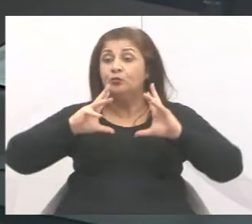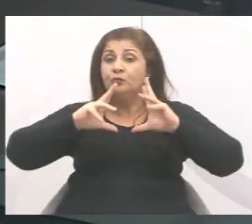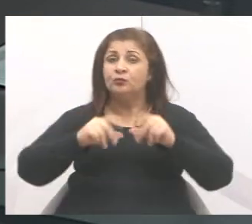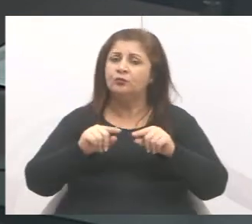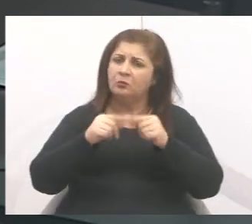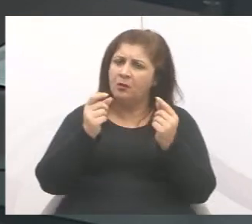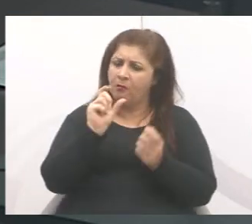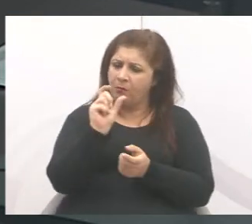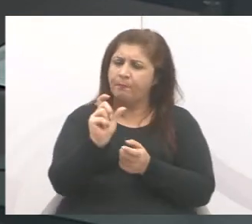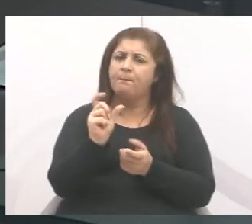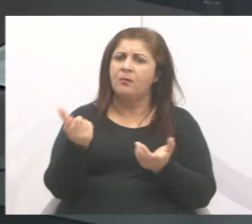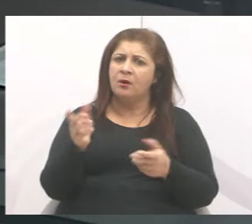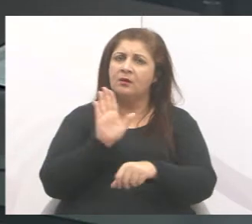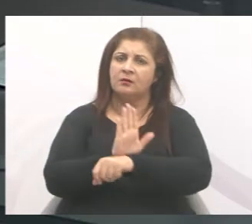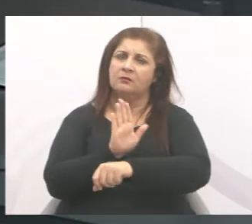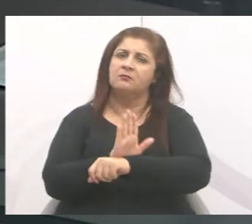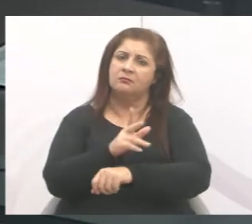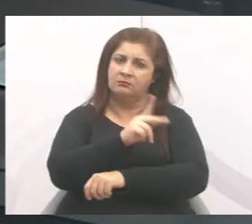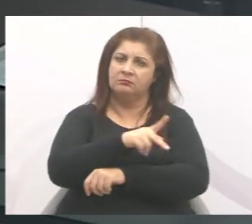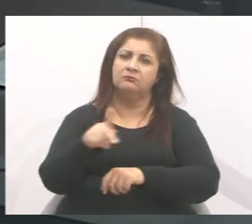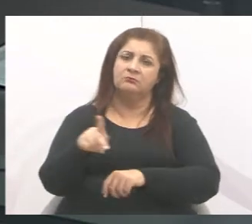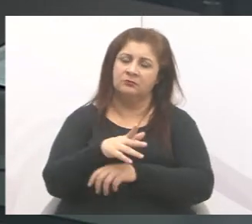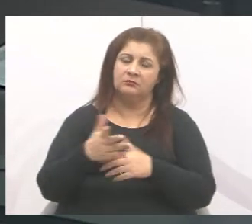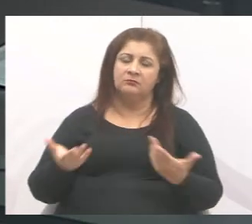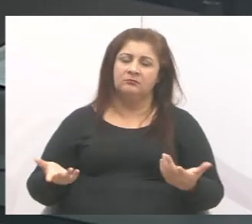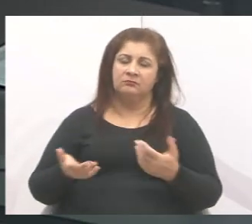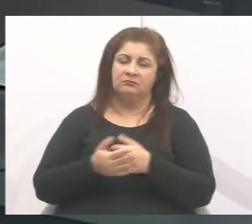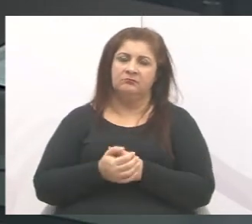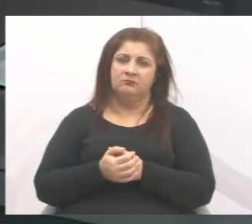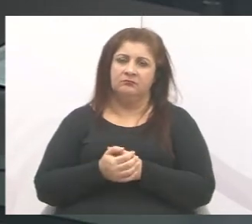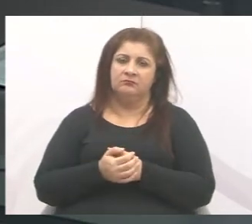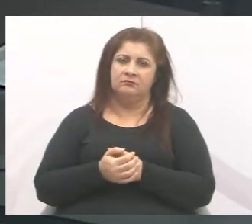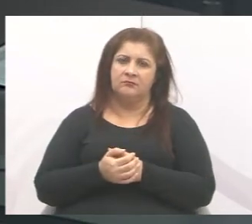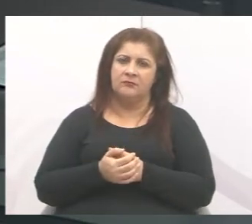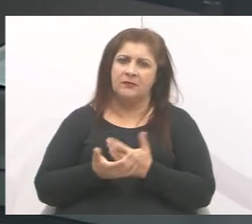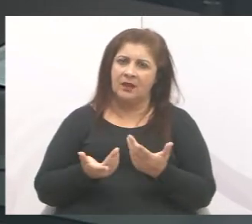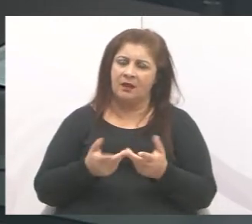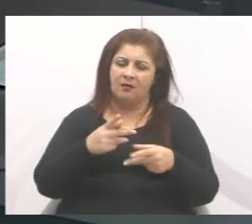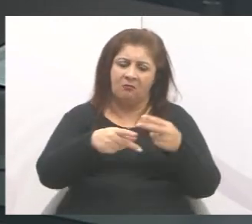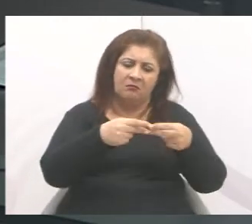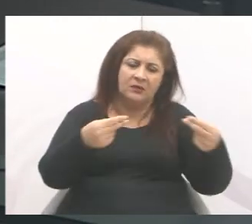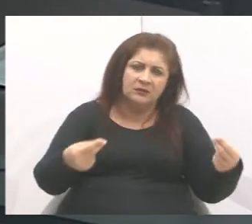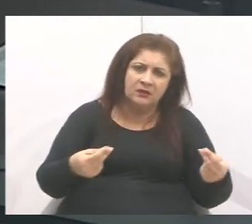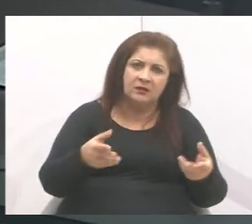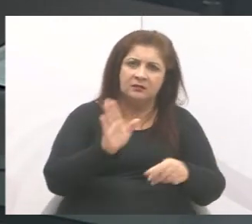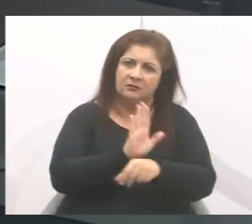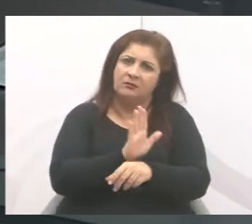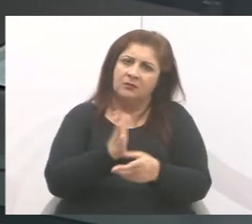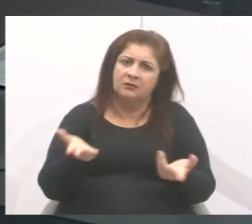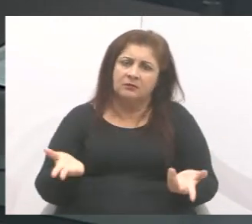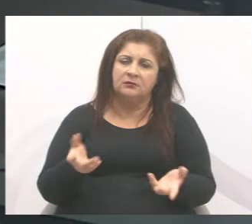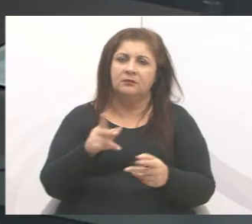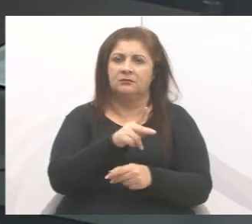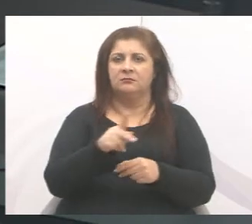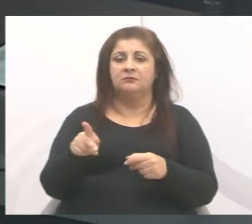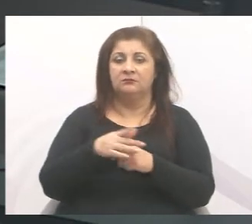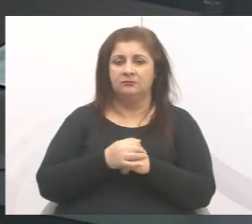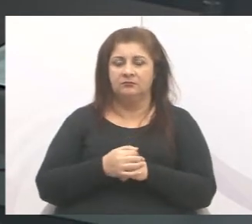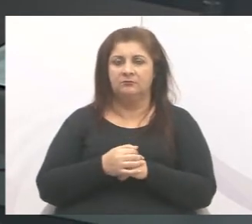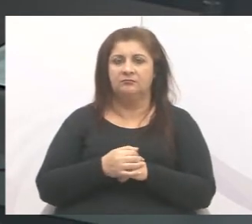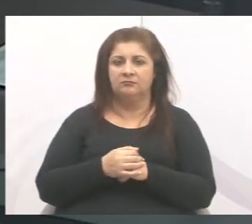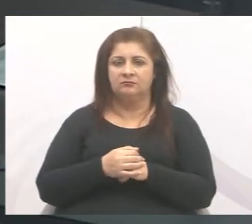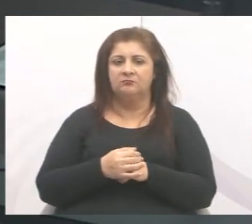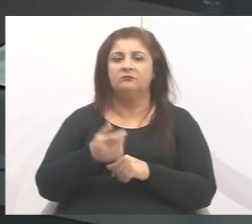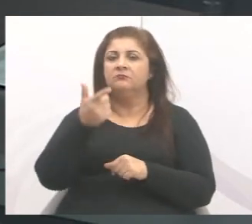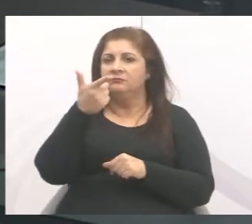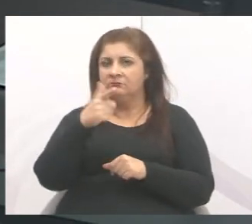parte dele também ser utilizado para a gente dar uma espécie de gratificação, um abono para os nossos professores, que assim,